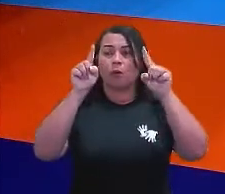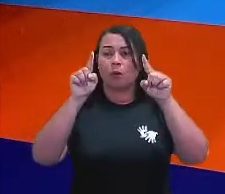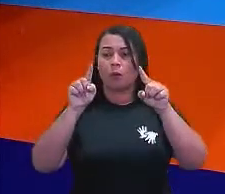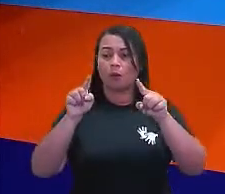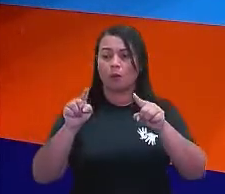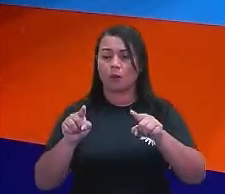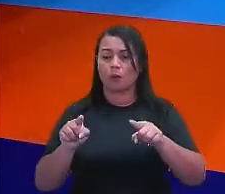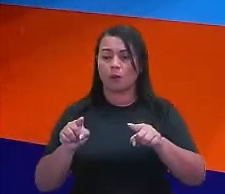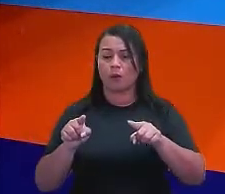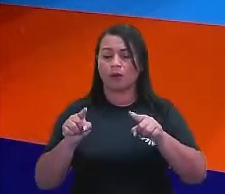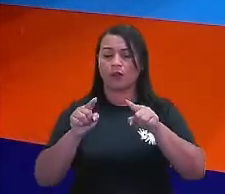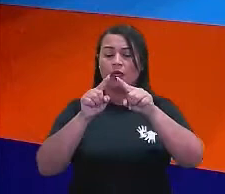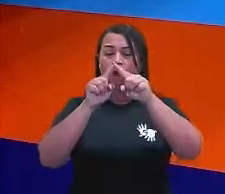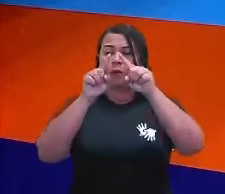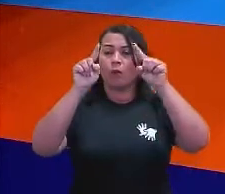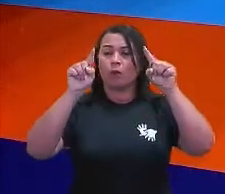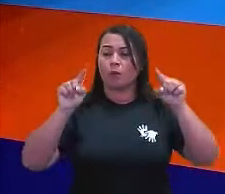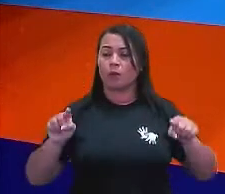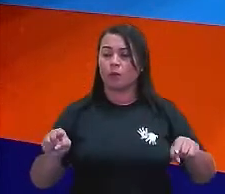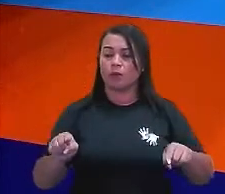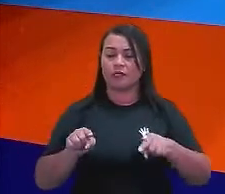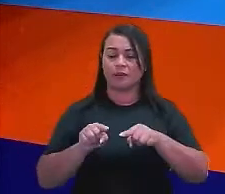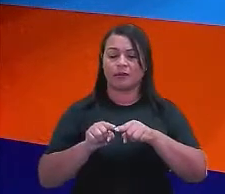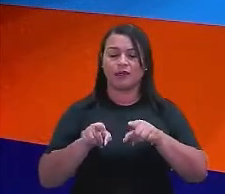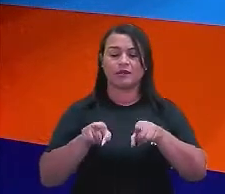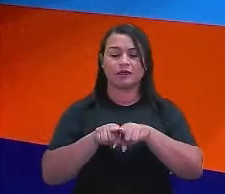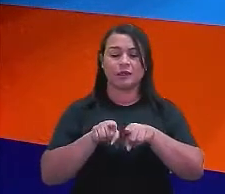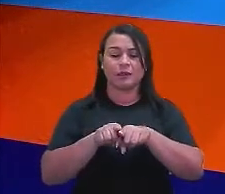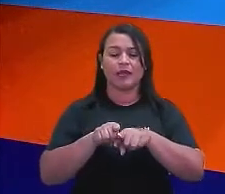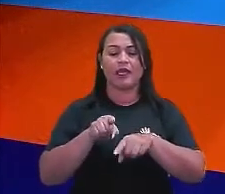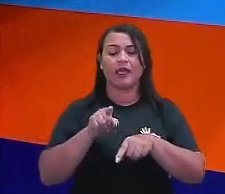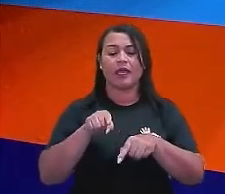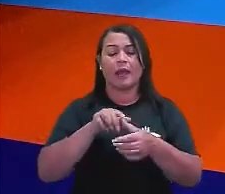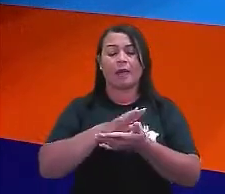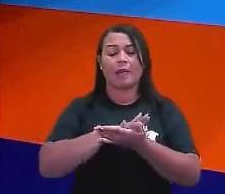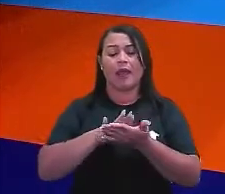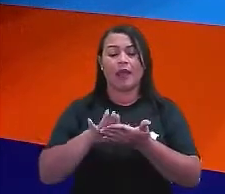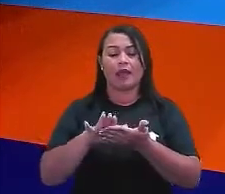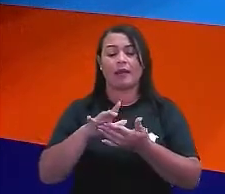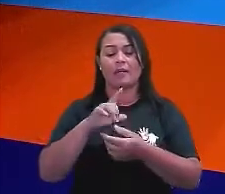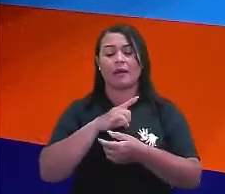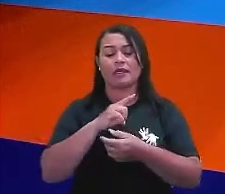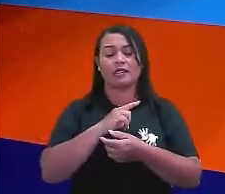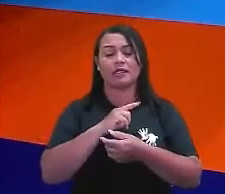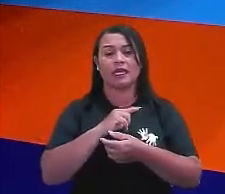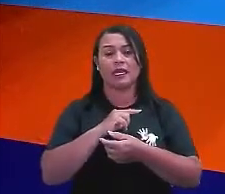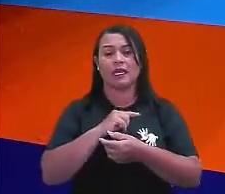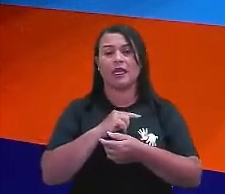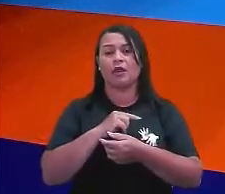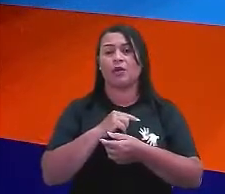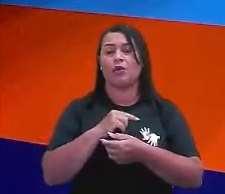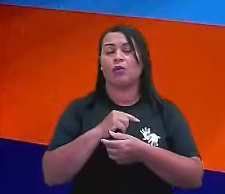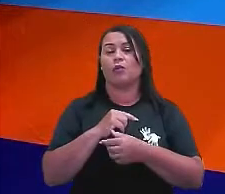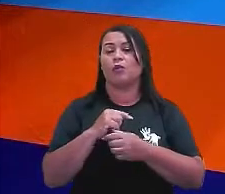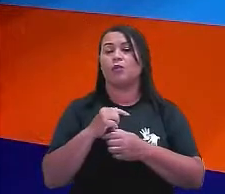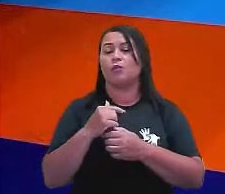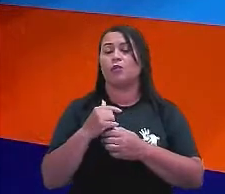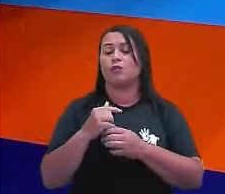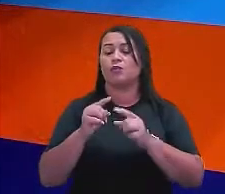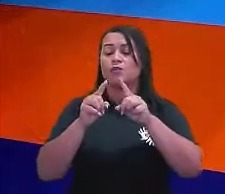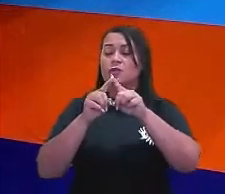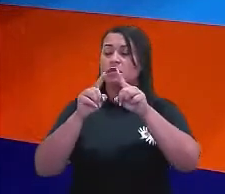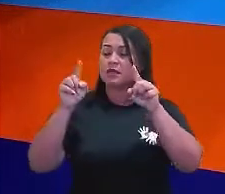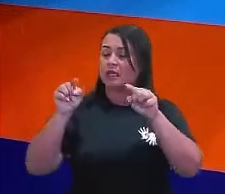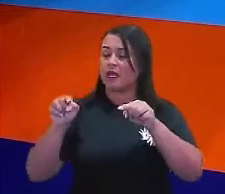geométrica plana que pertence ao grupo dos quadriláteros, que possui um par de lados paralelos, ou seja, ele